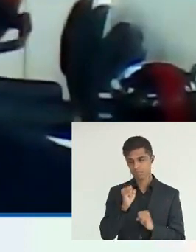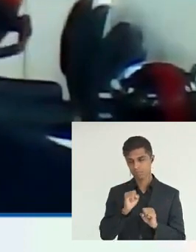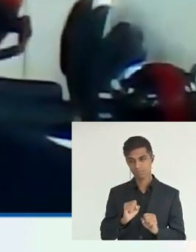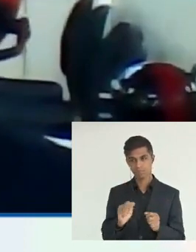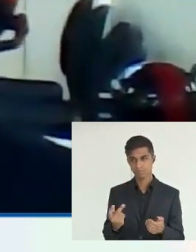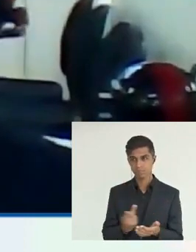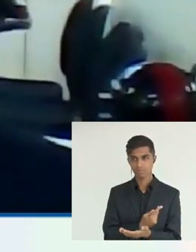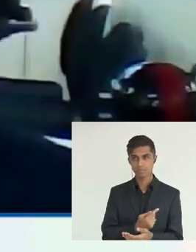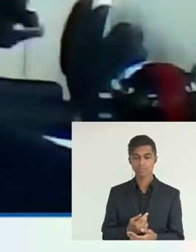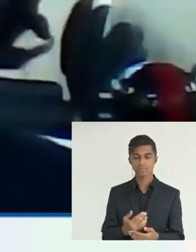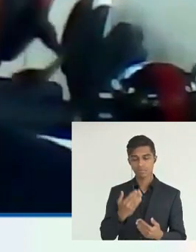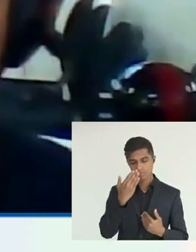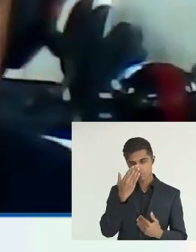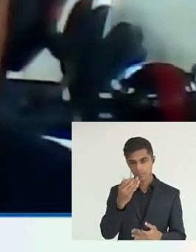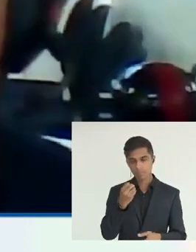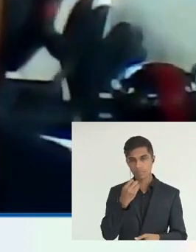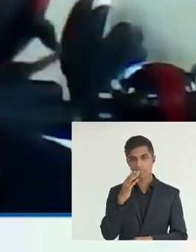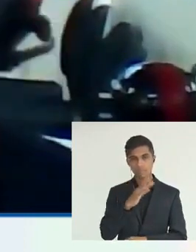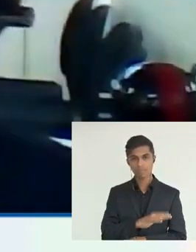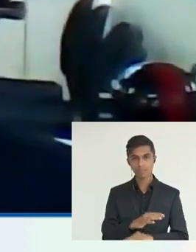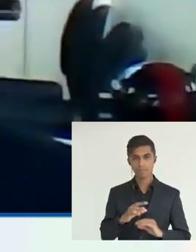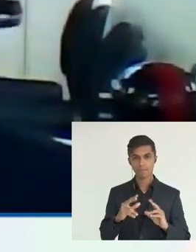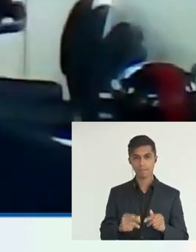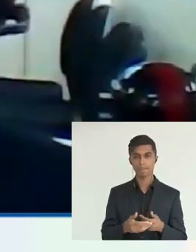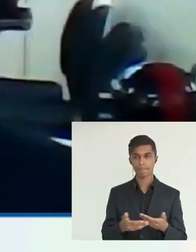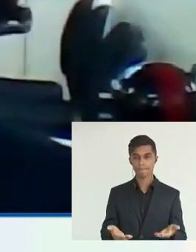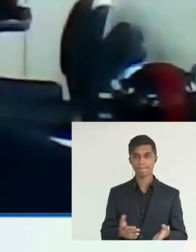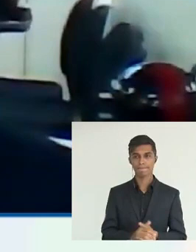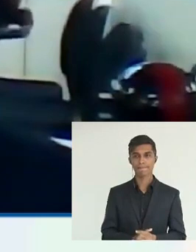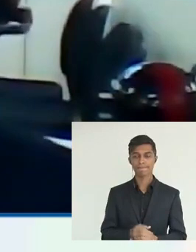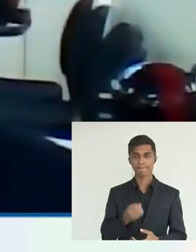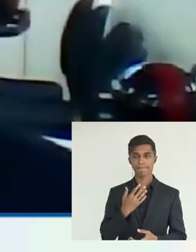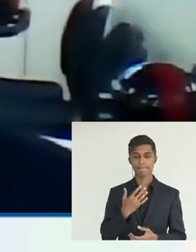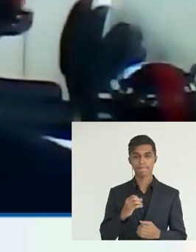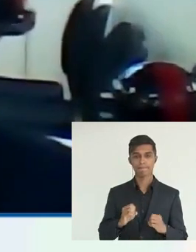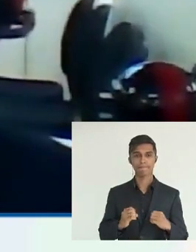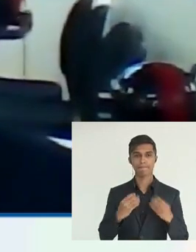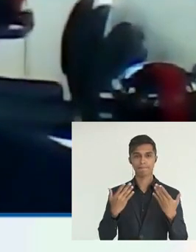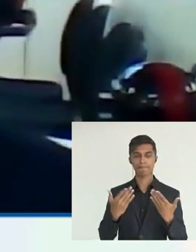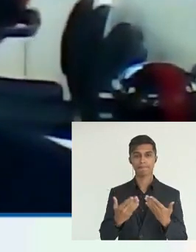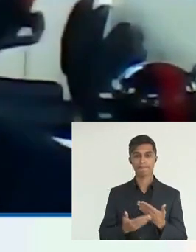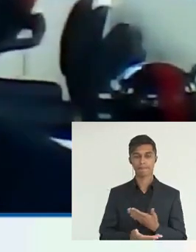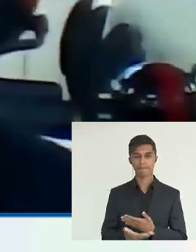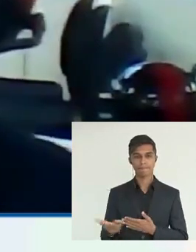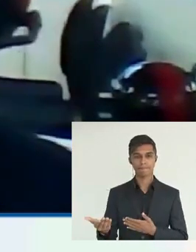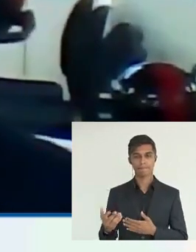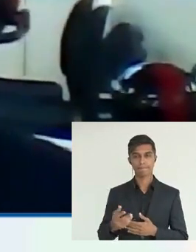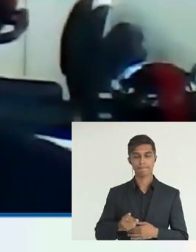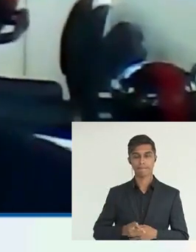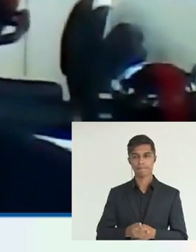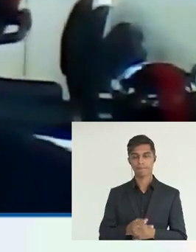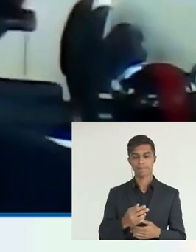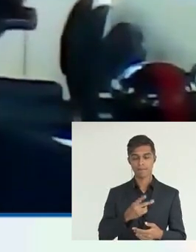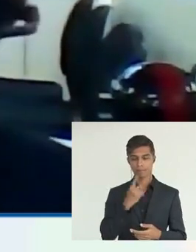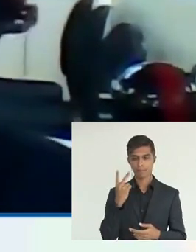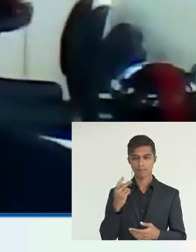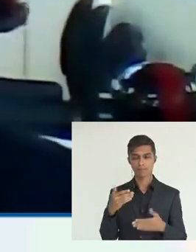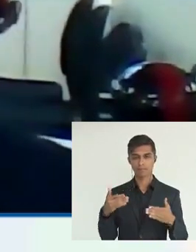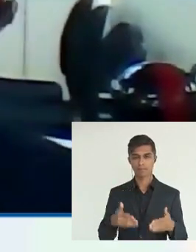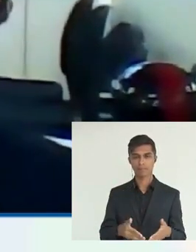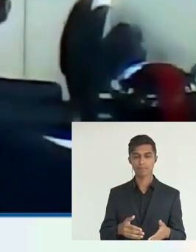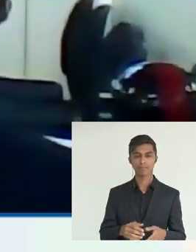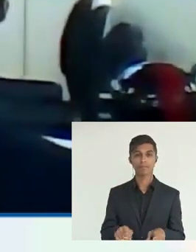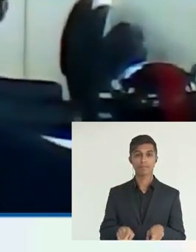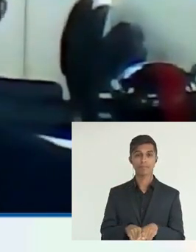Muito obrigado, desejo uma boa tarde a todos e um ótimo evento aí aos demais participantes. E também